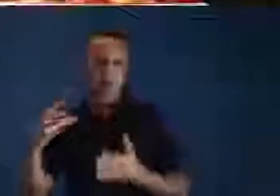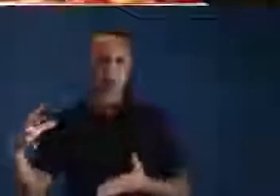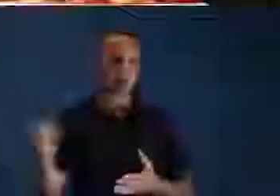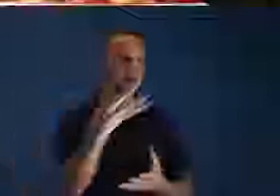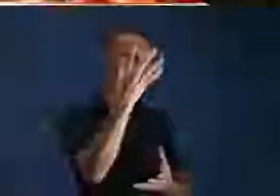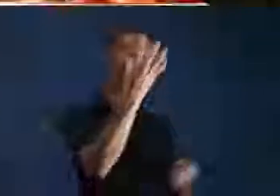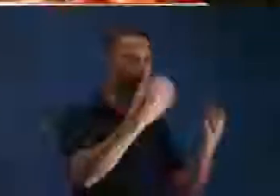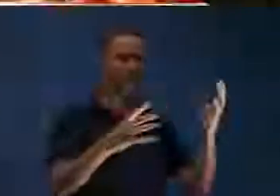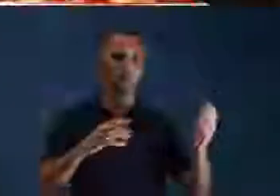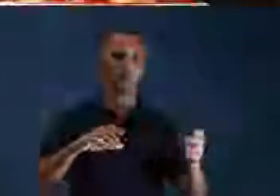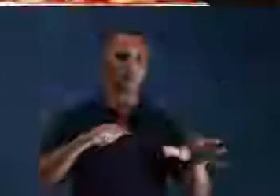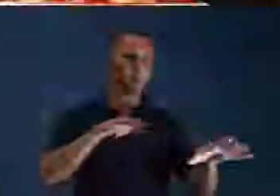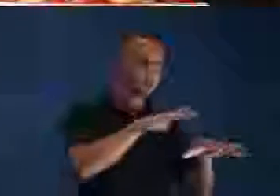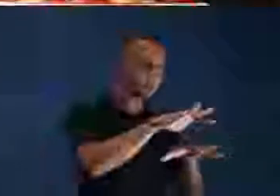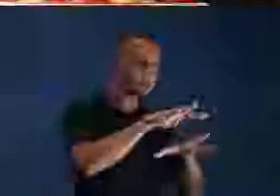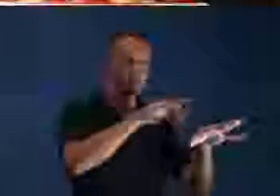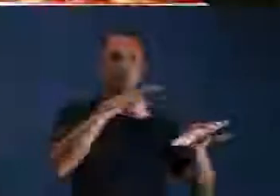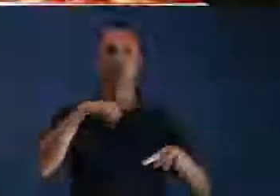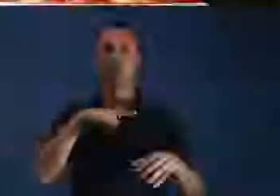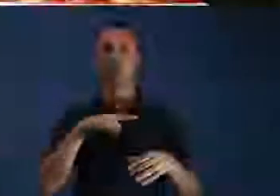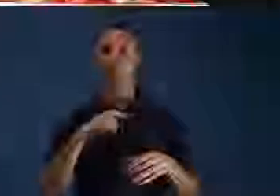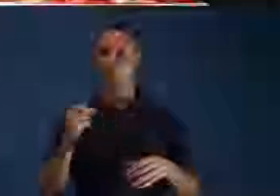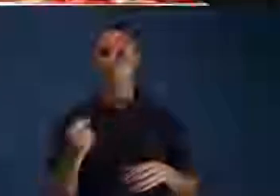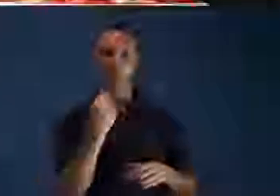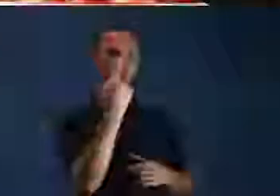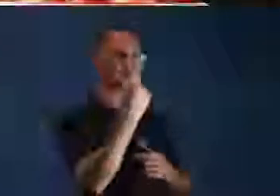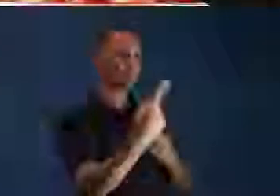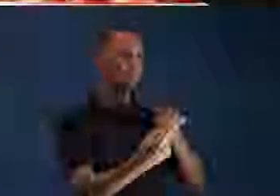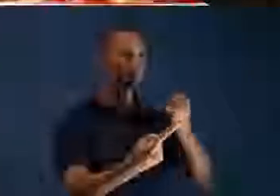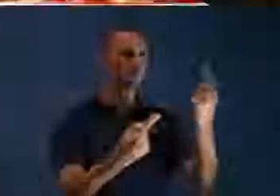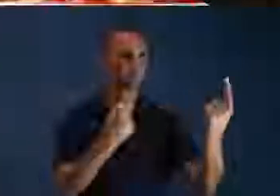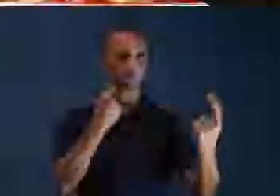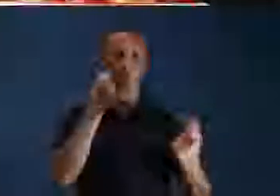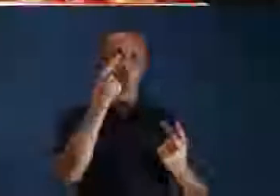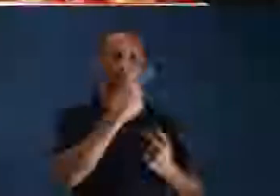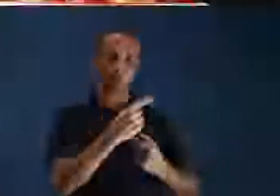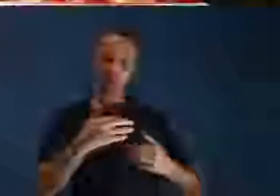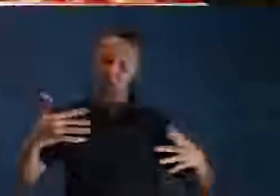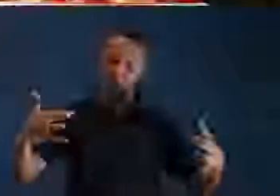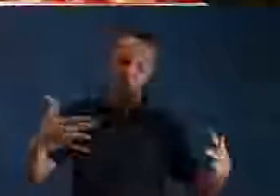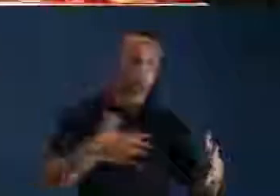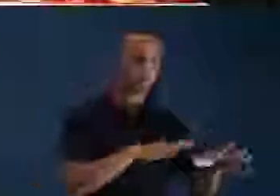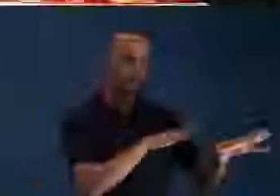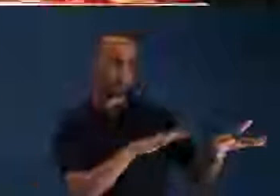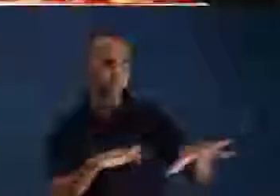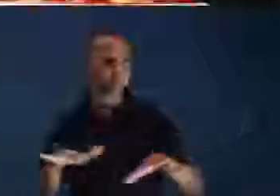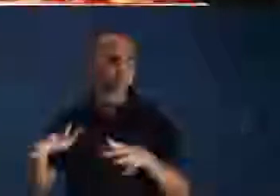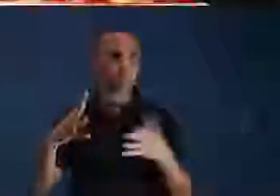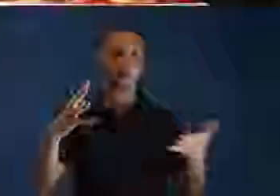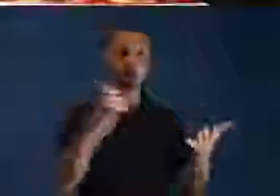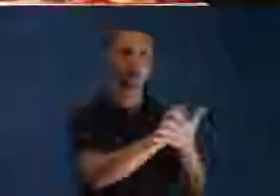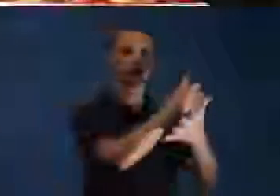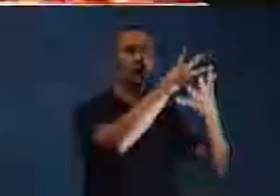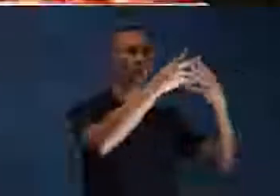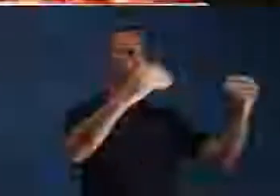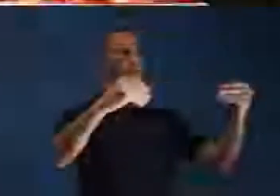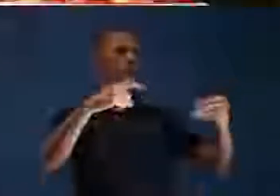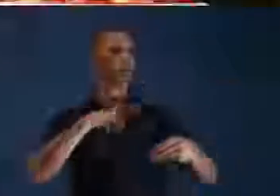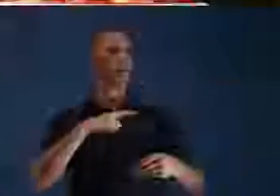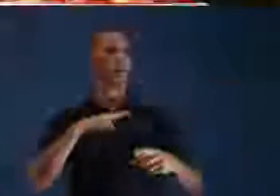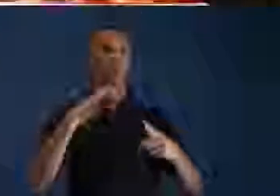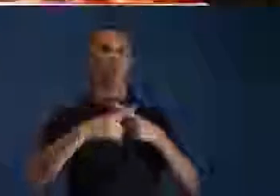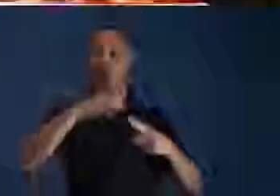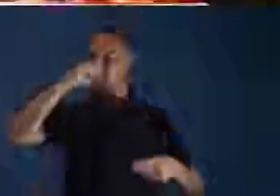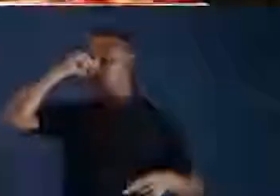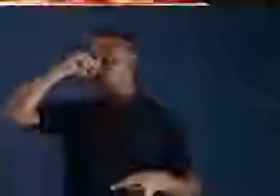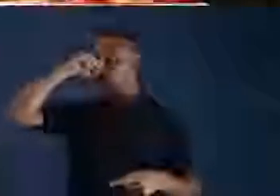dos habitantes. Uma a uma, as espécies incompatíveis com a cidade sucumbiram e foram extintas. Graças à